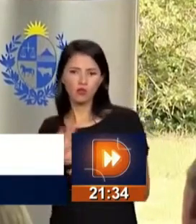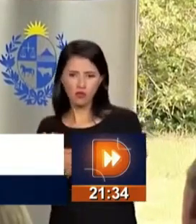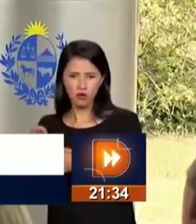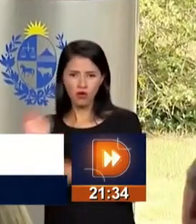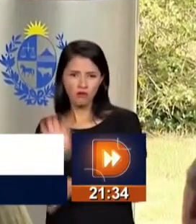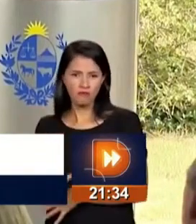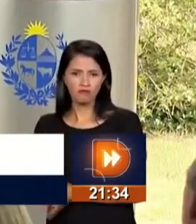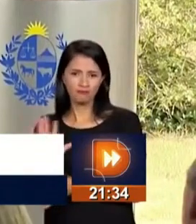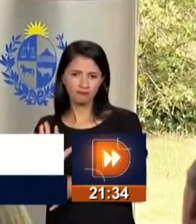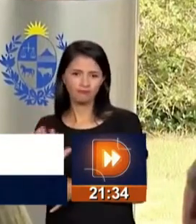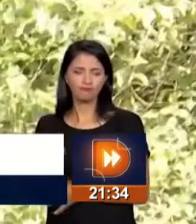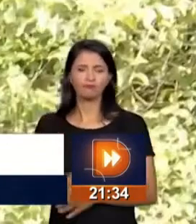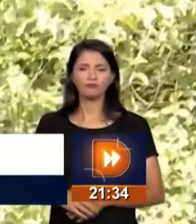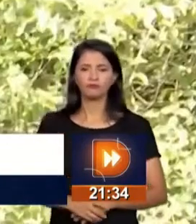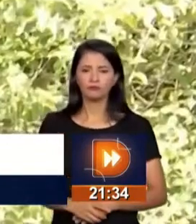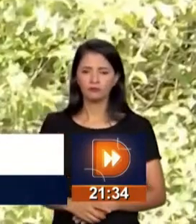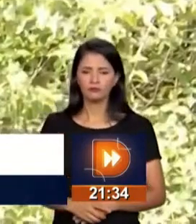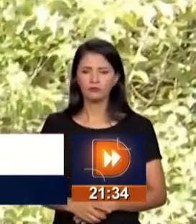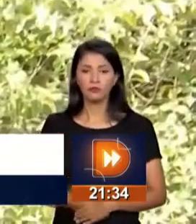bloco.